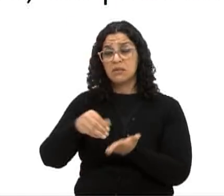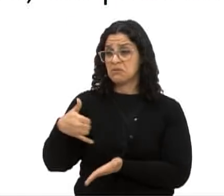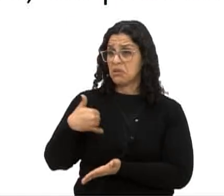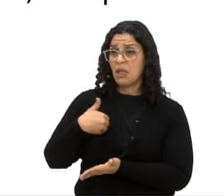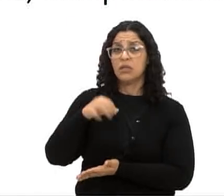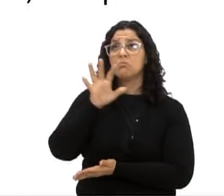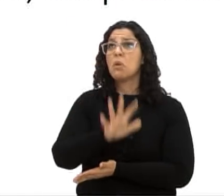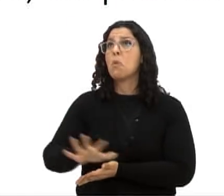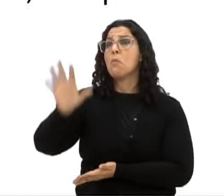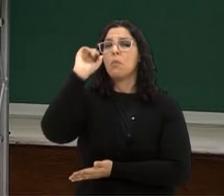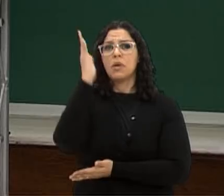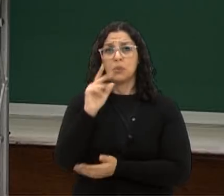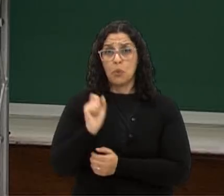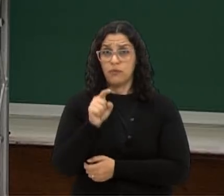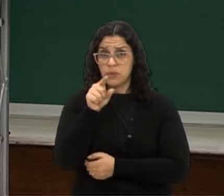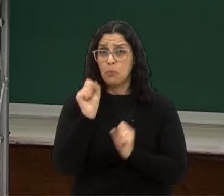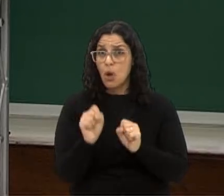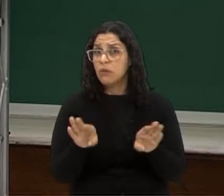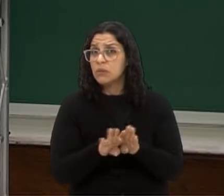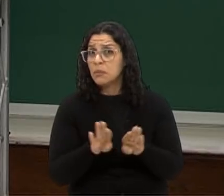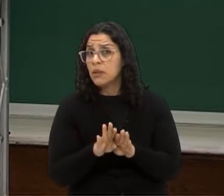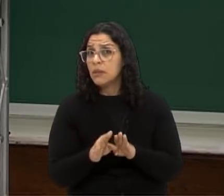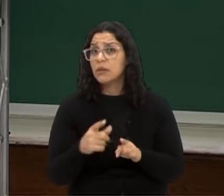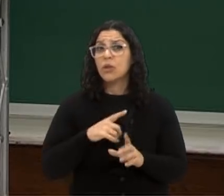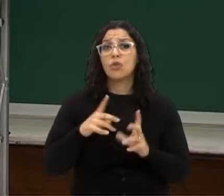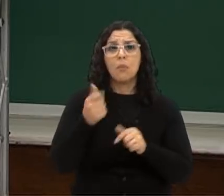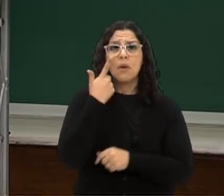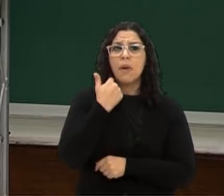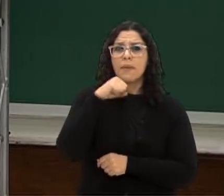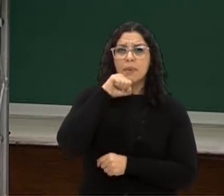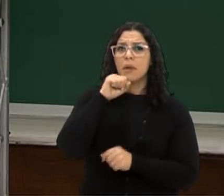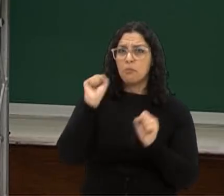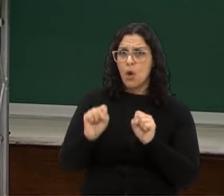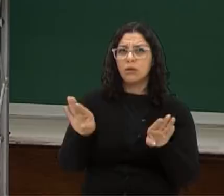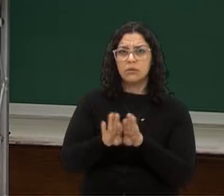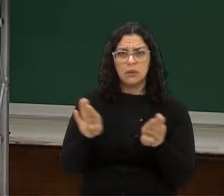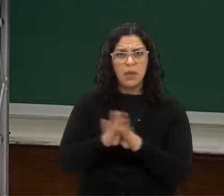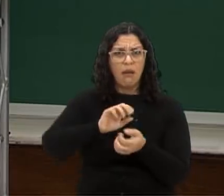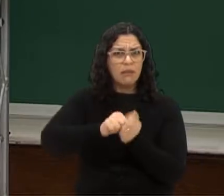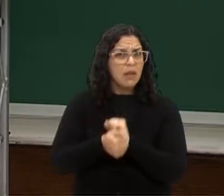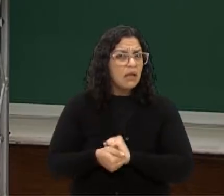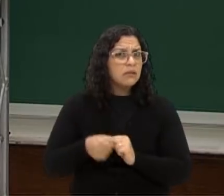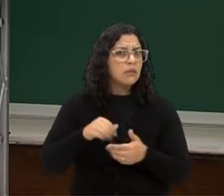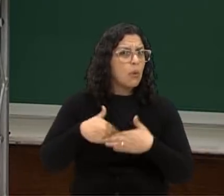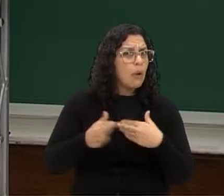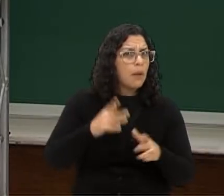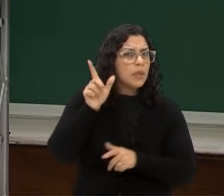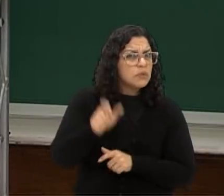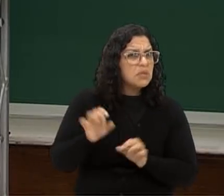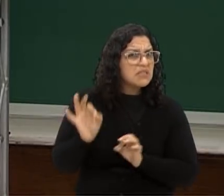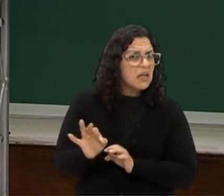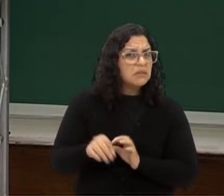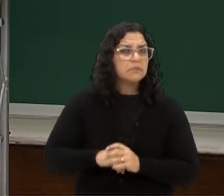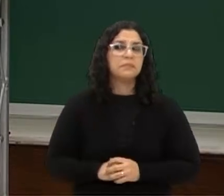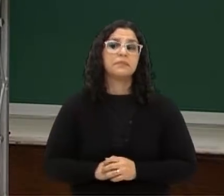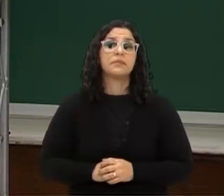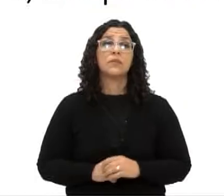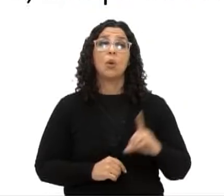estado. Eu posso ser um atleta, você aí em casa pode ser um atleta, seu pai, sua mãe, seu irmão, seu tio pode ser um atleta, qualquer pessoa. Será que é